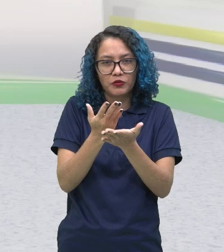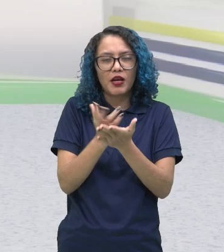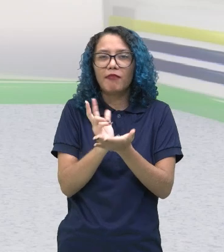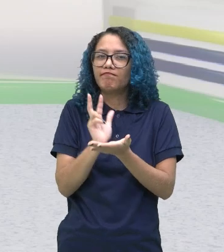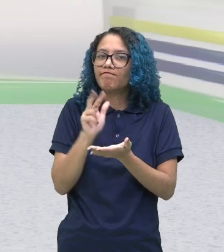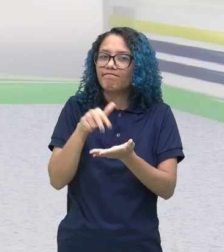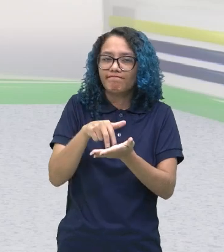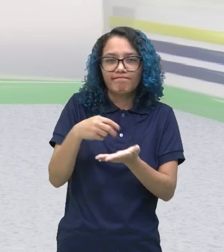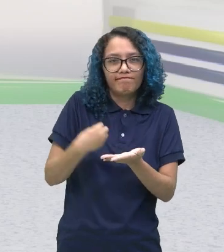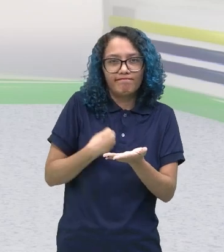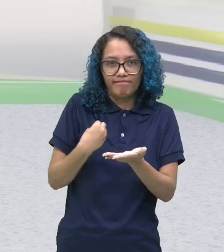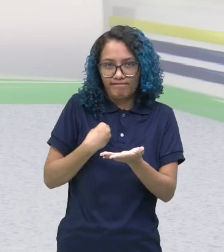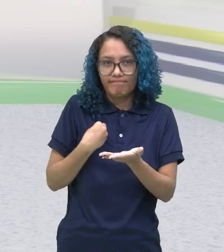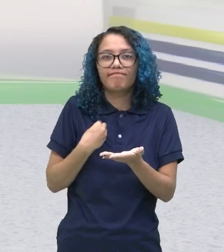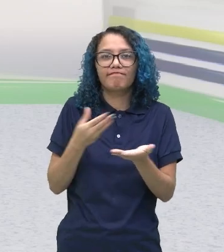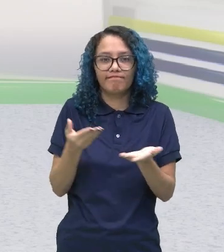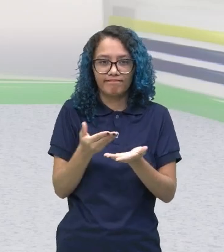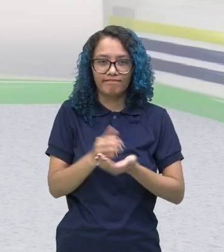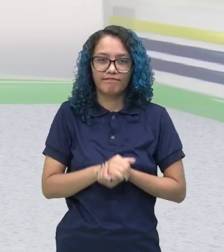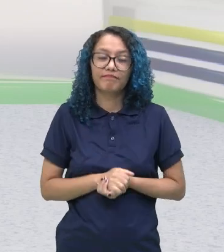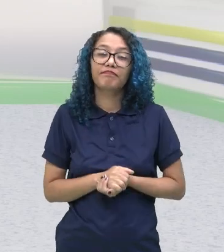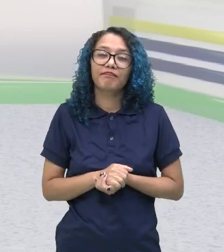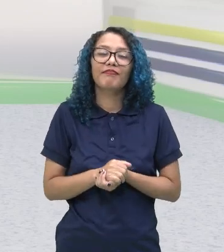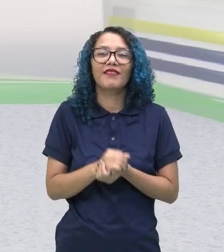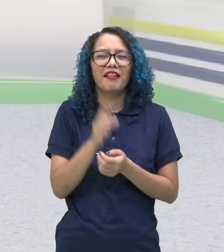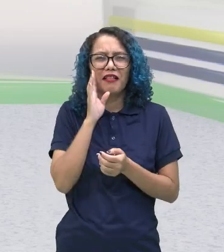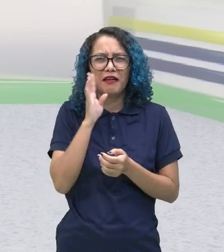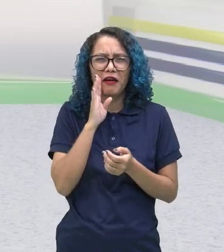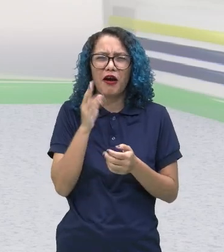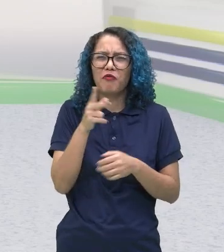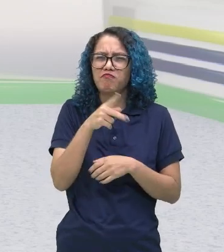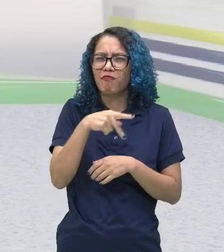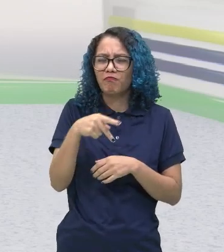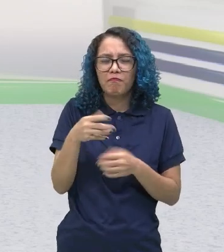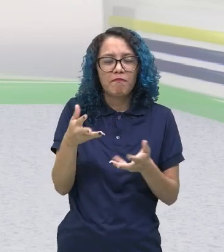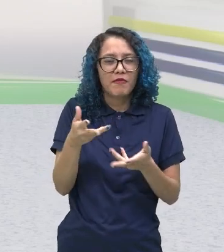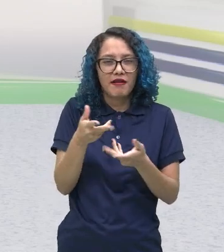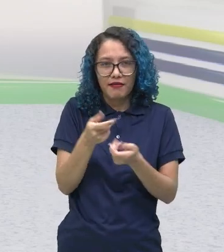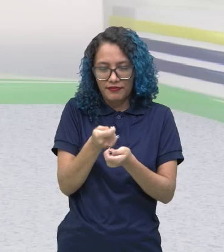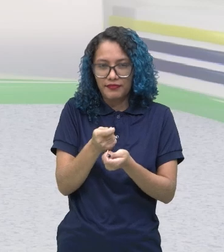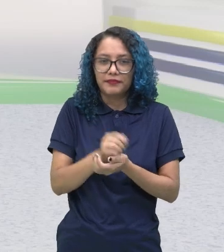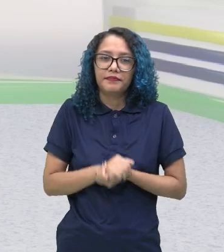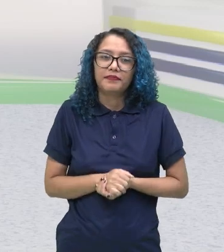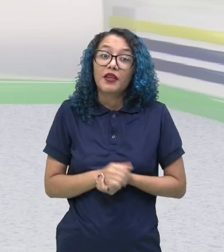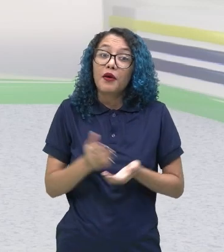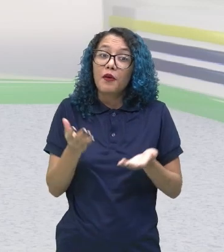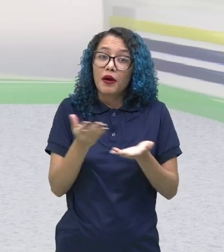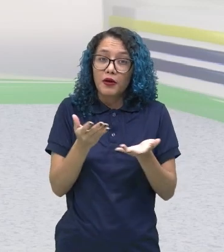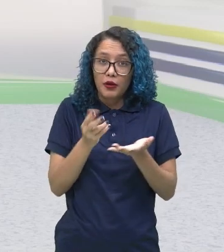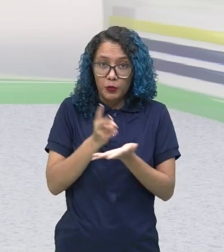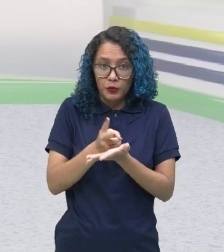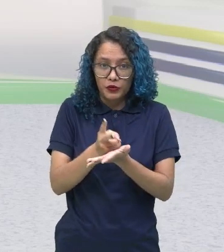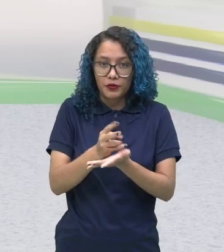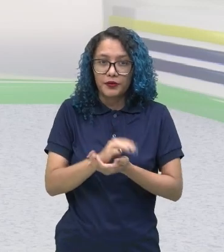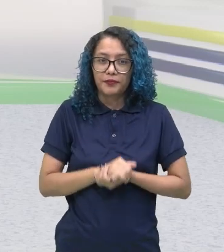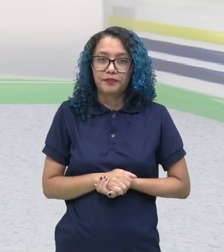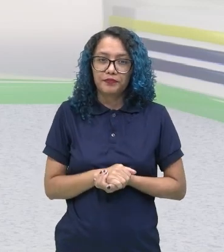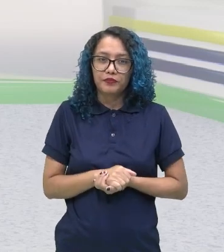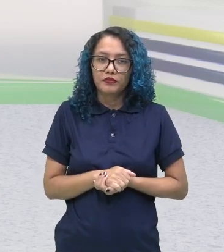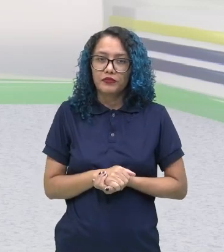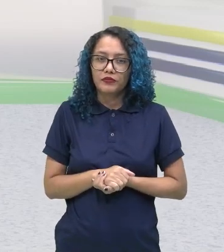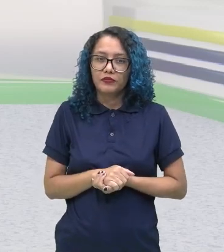excelentes profissionais que nos trouxeram até aqui. Então, gente, nesses pontos de reflexão, o que é que nós vamos fazer agora? Nesse primeiro momento, nós